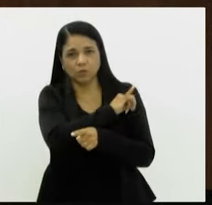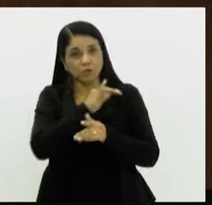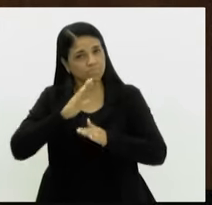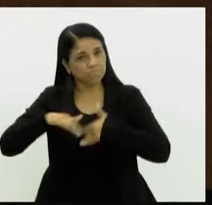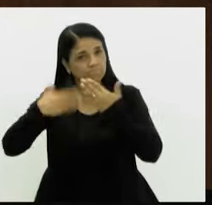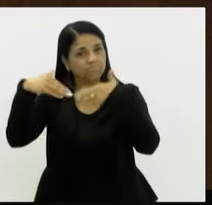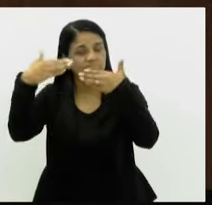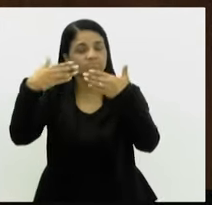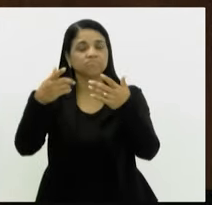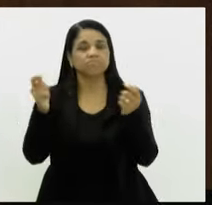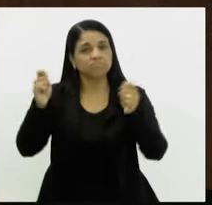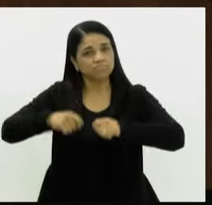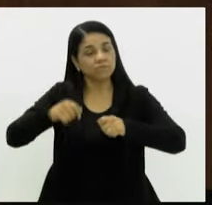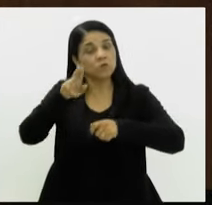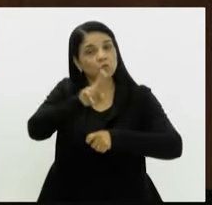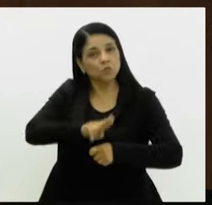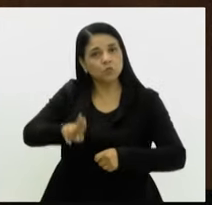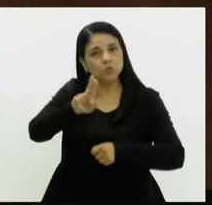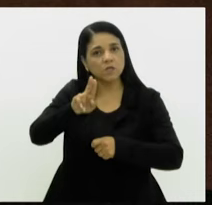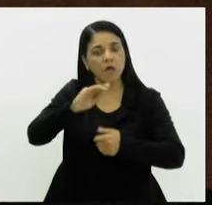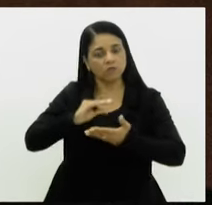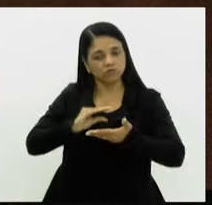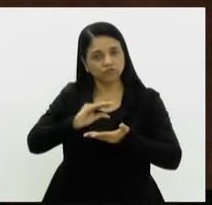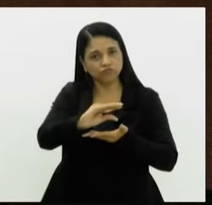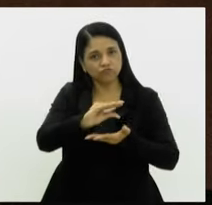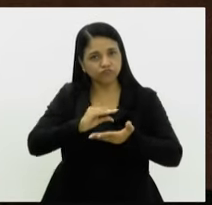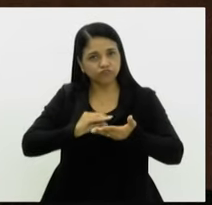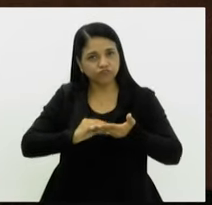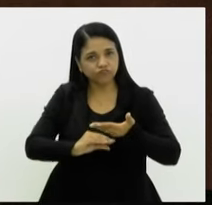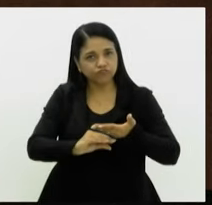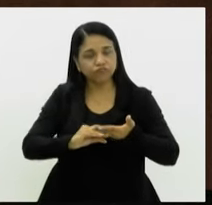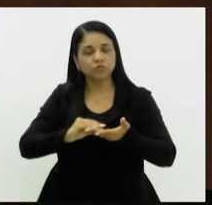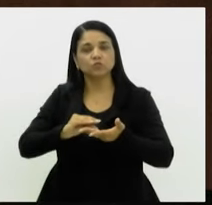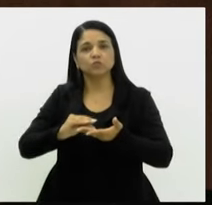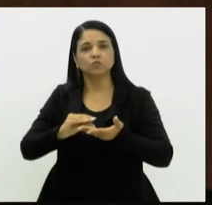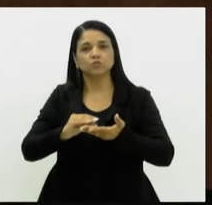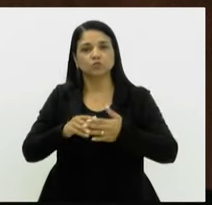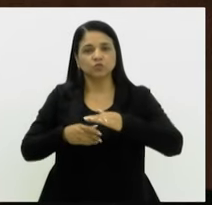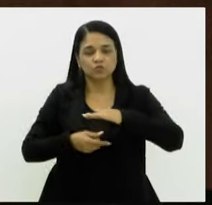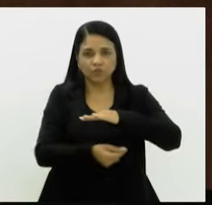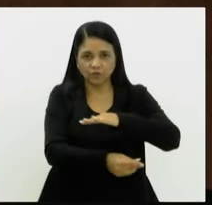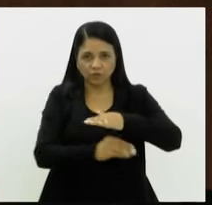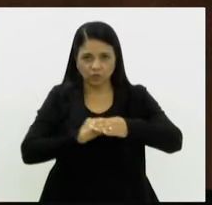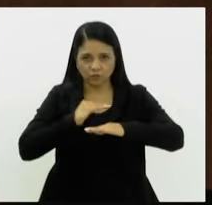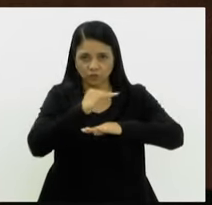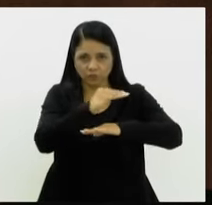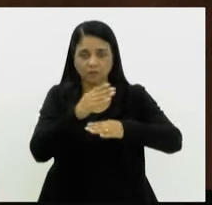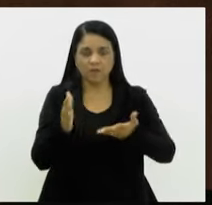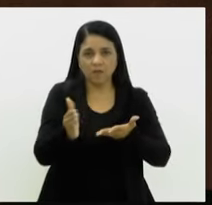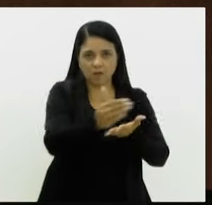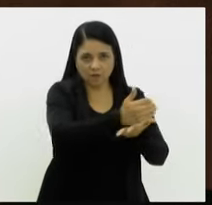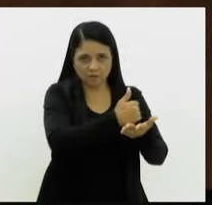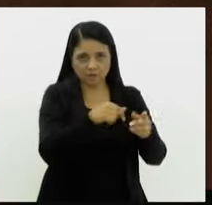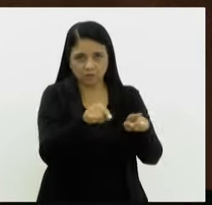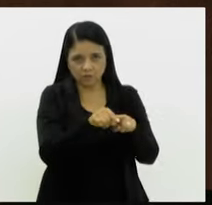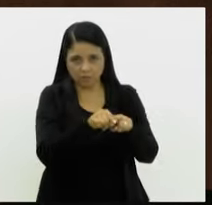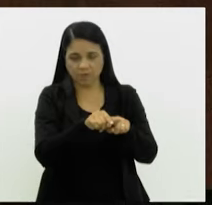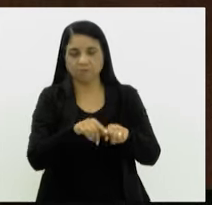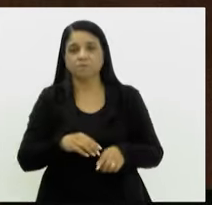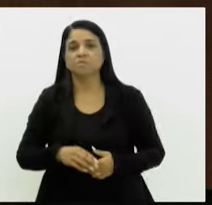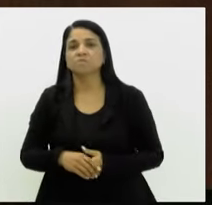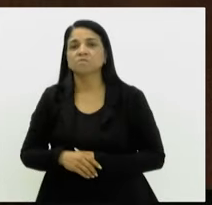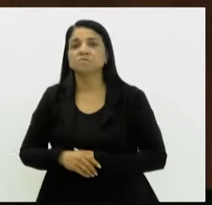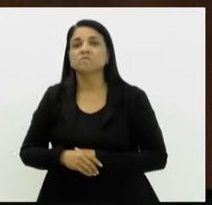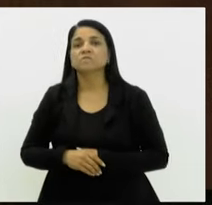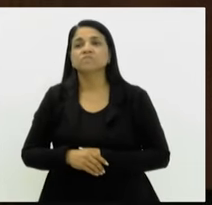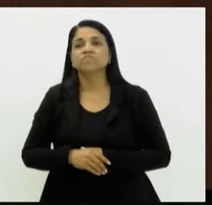pulsante, possa usar de maneira inteligente todos os recursos oriundos da sua arrecadação e, sobretudo, também do Fundo Soberano. Só,